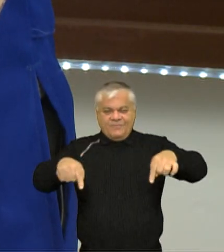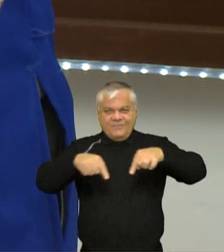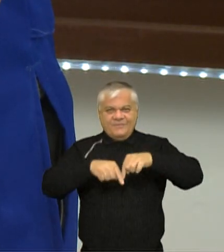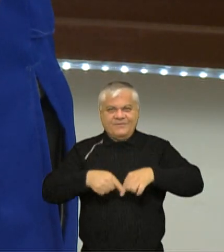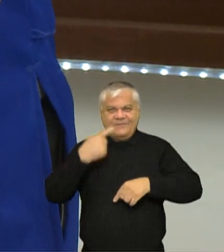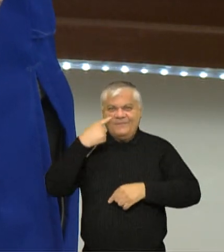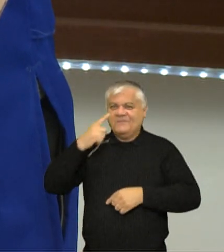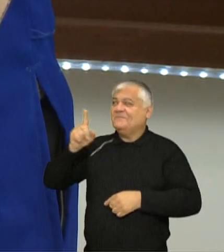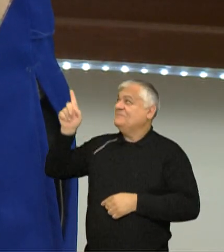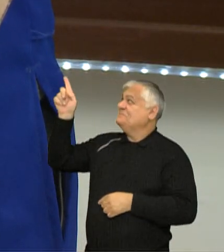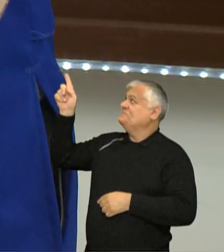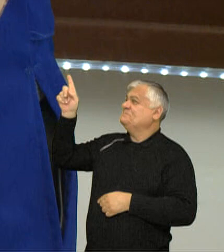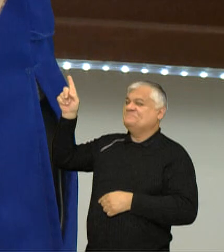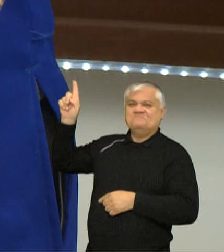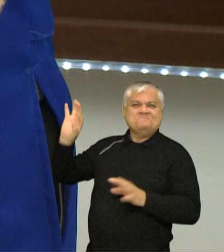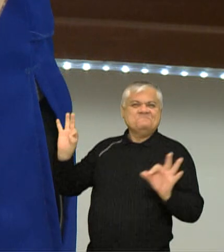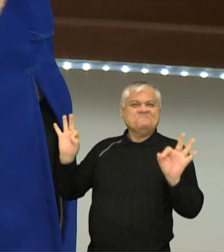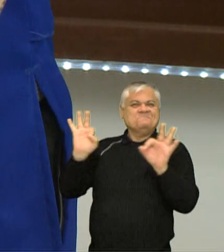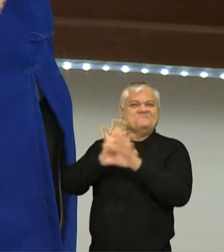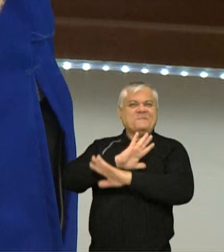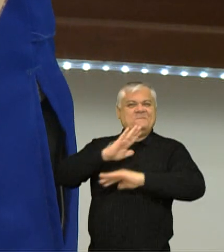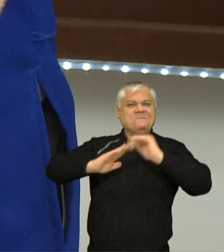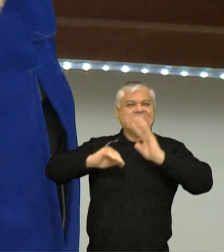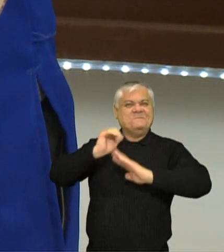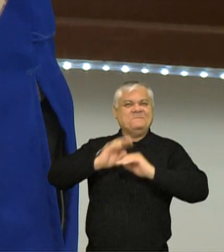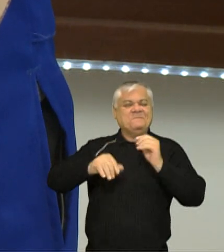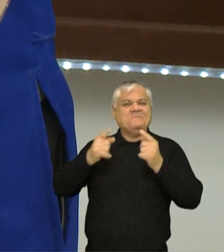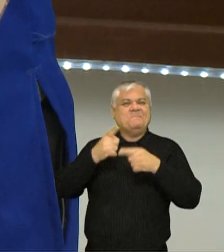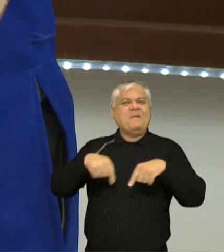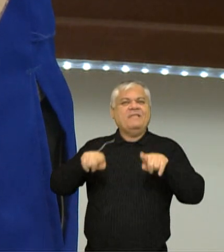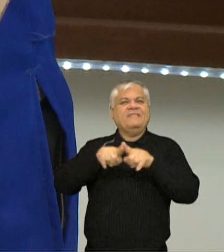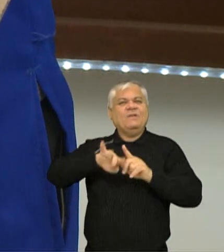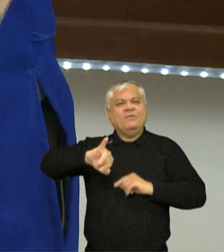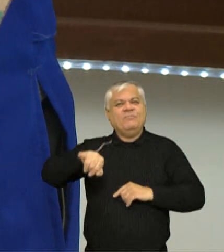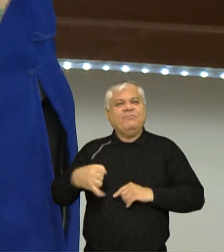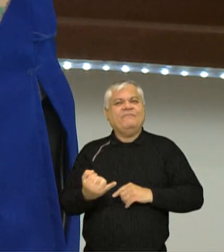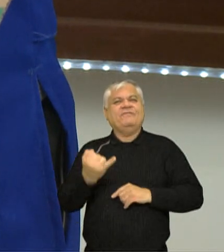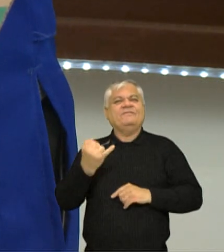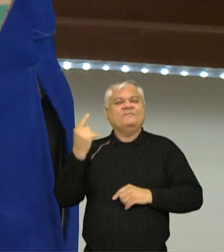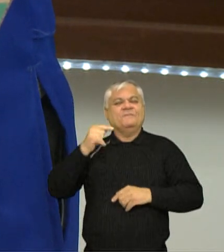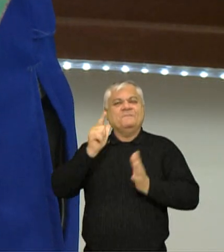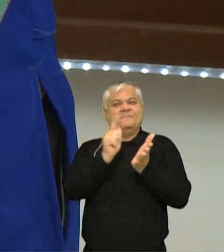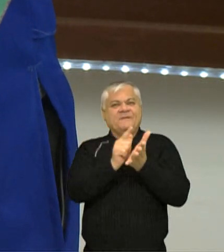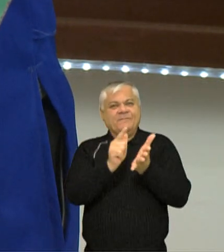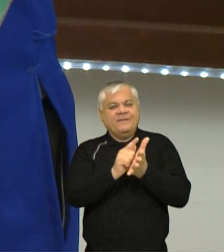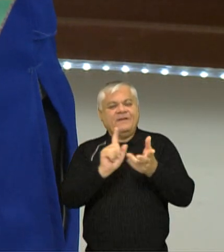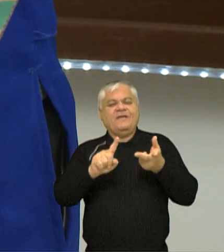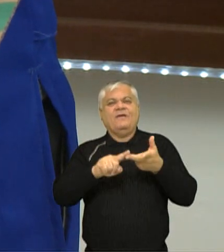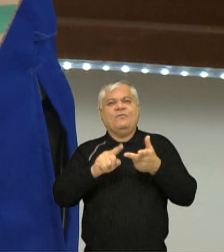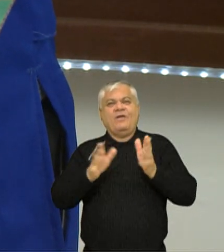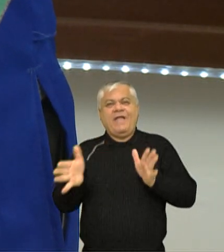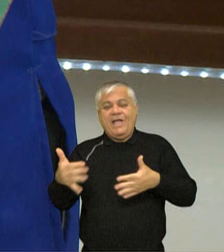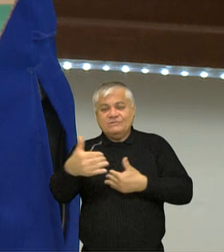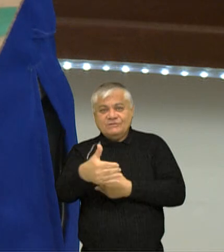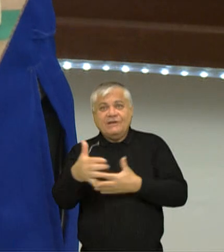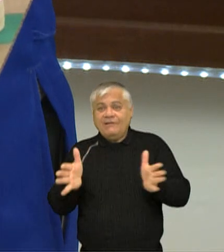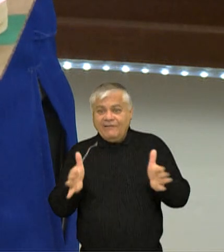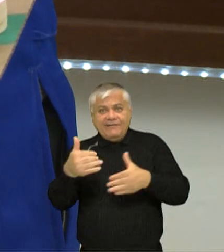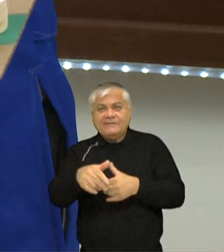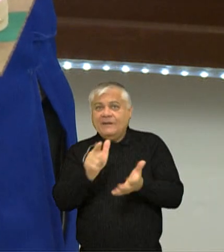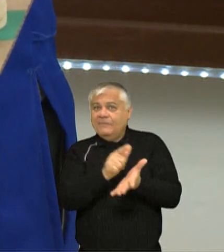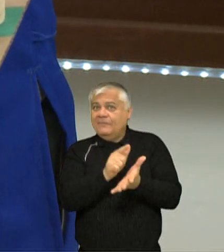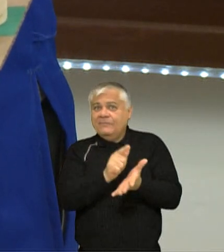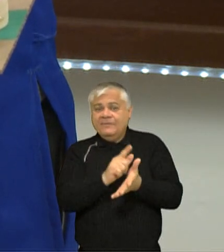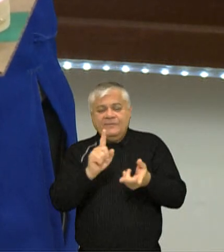tabuleiro totalmente construído com material reciclado a partir do papelão de caixa de supermercado